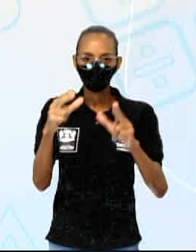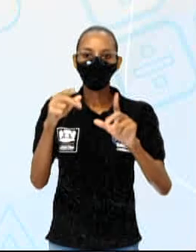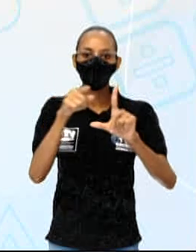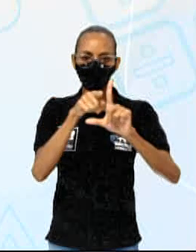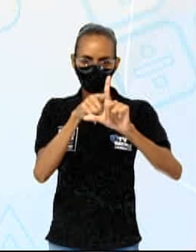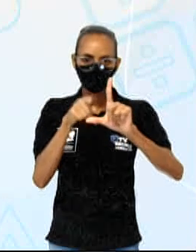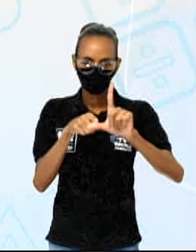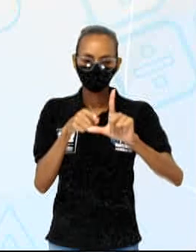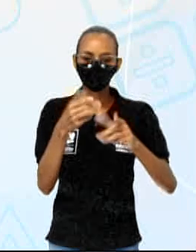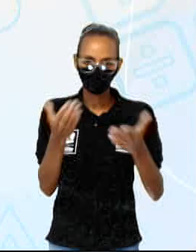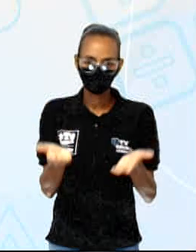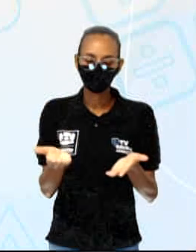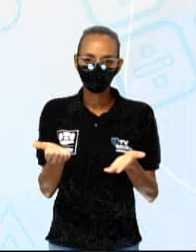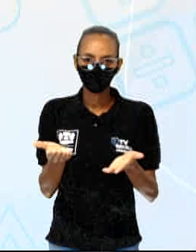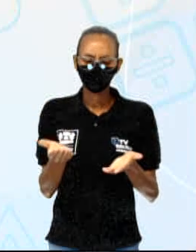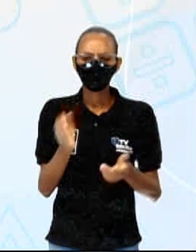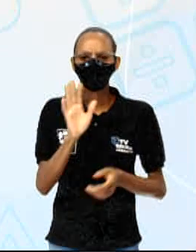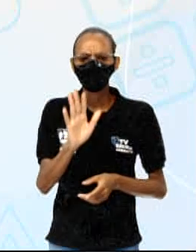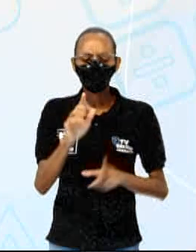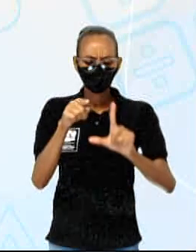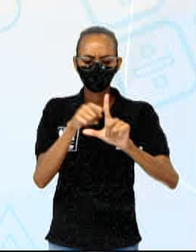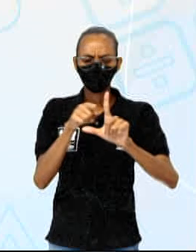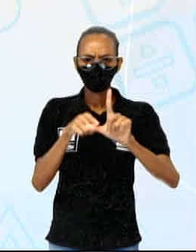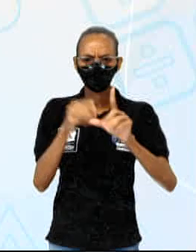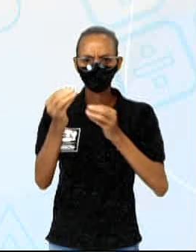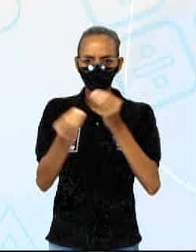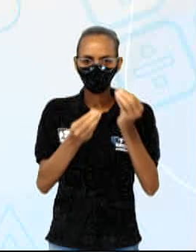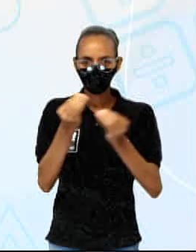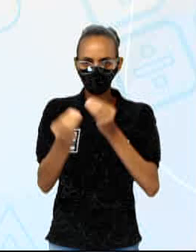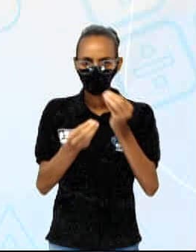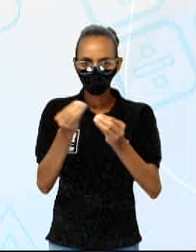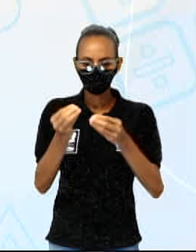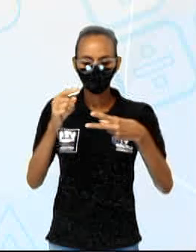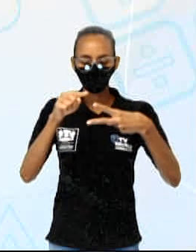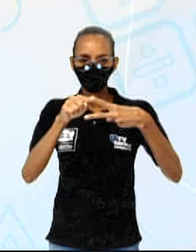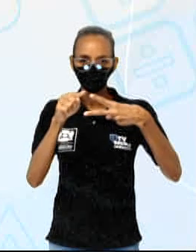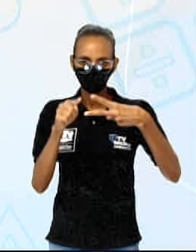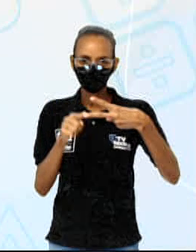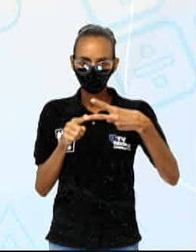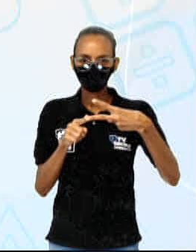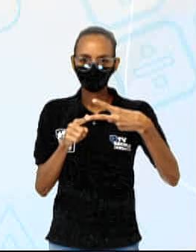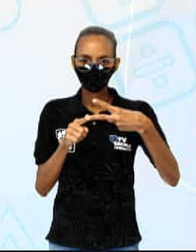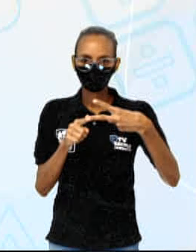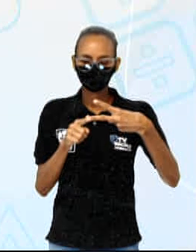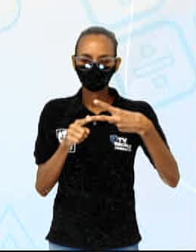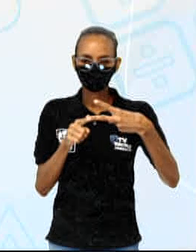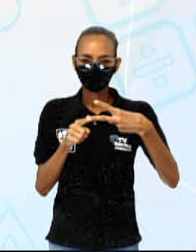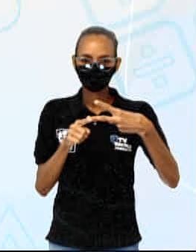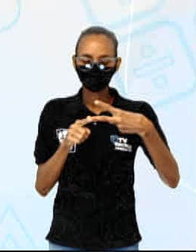temos que ângulos correspondentes são